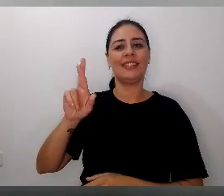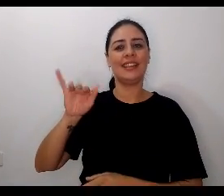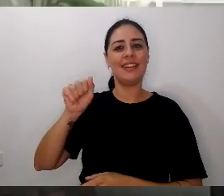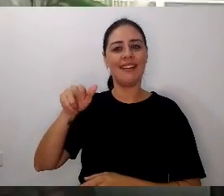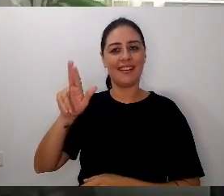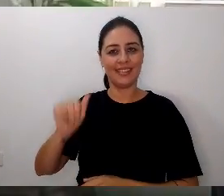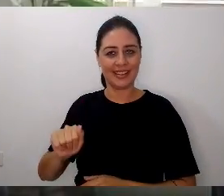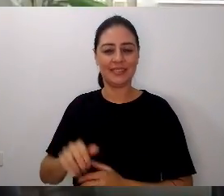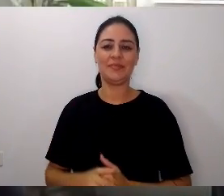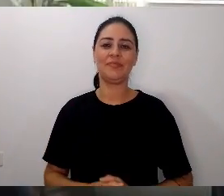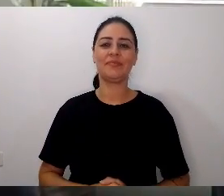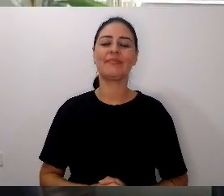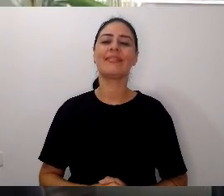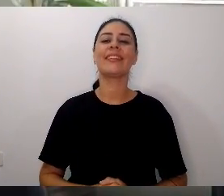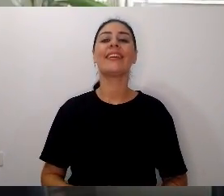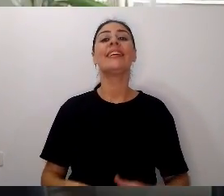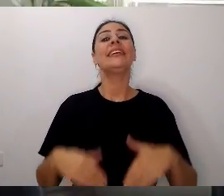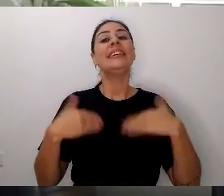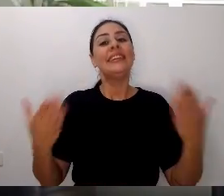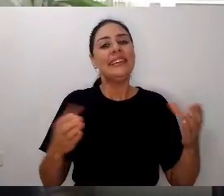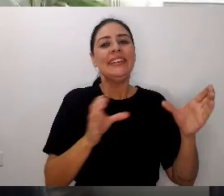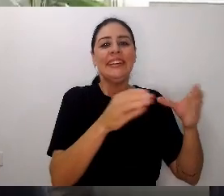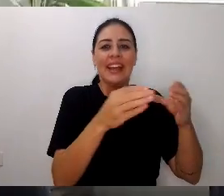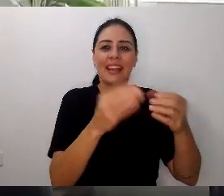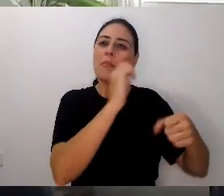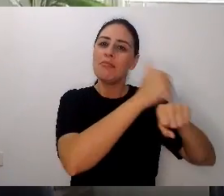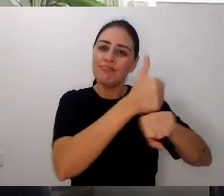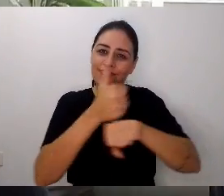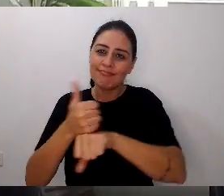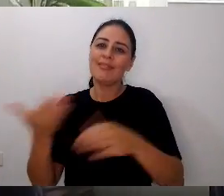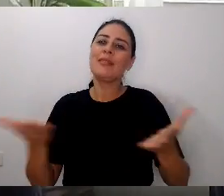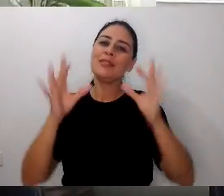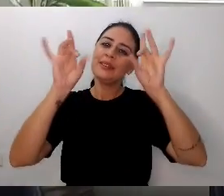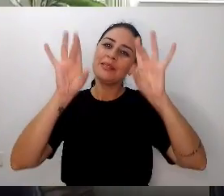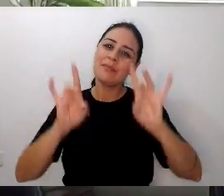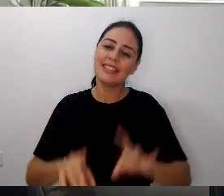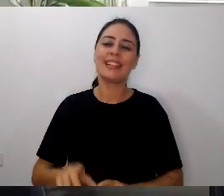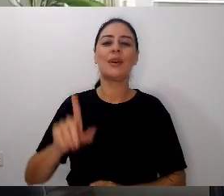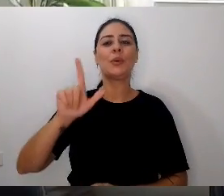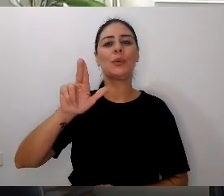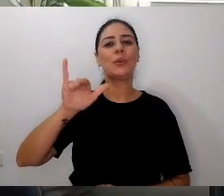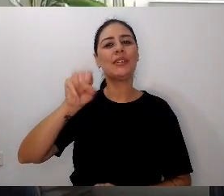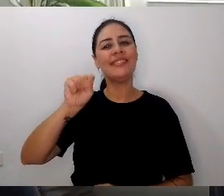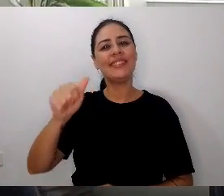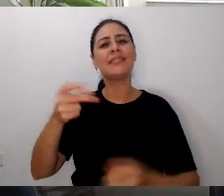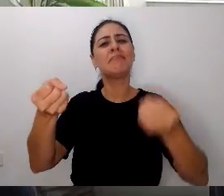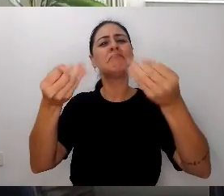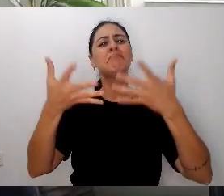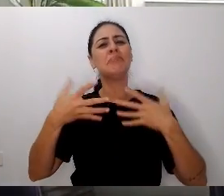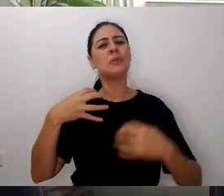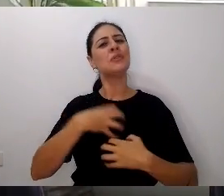Obrigada, Marilu, a Patrícia, a Camila e, em especial, a Luísa, né, que trouxe de uma forma tão gostosa,